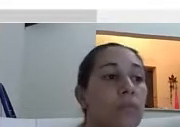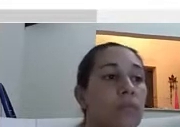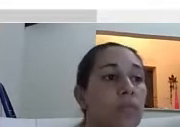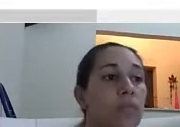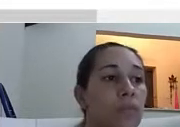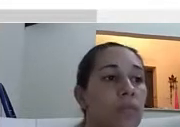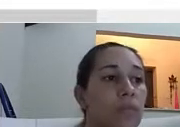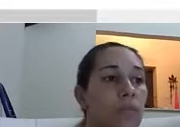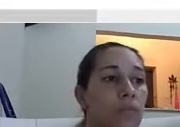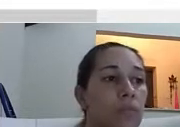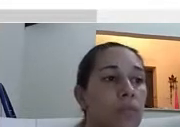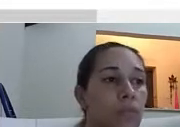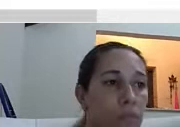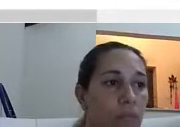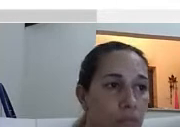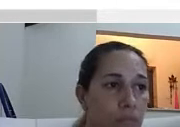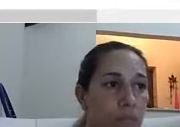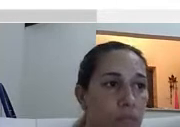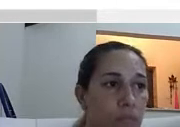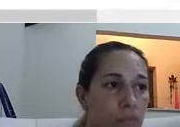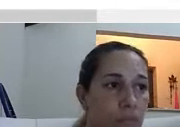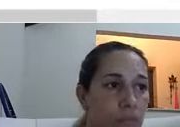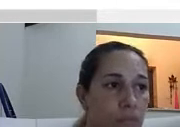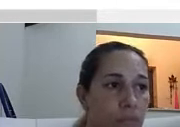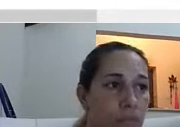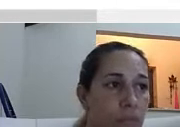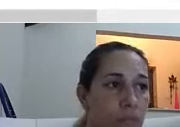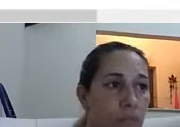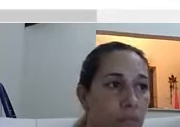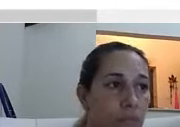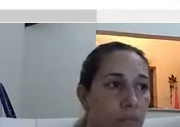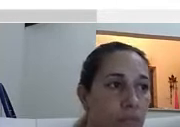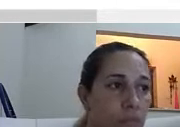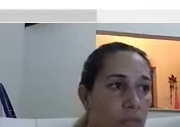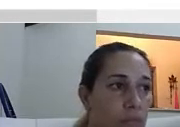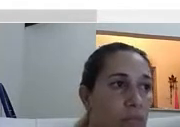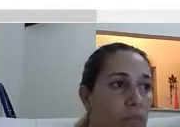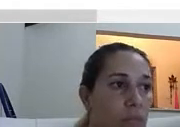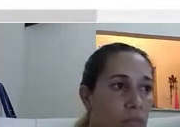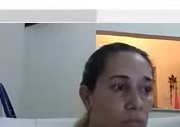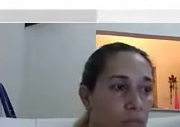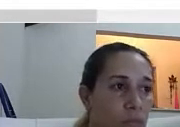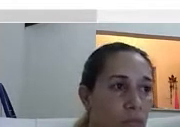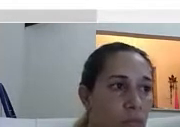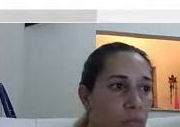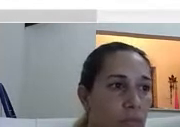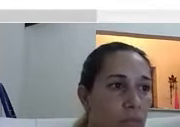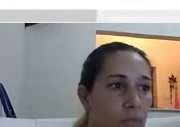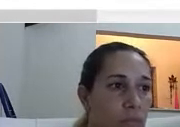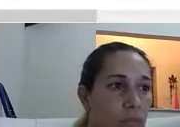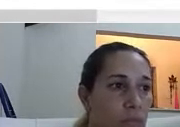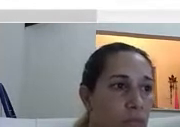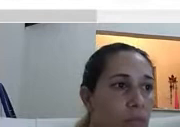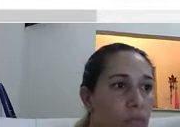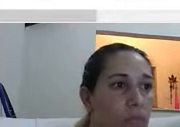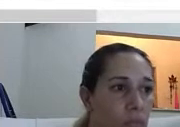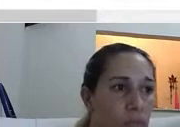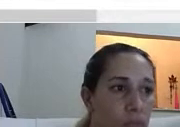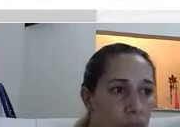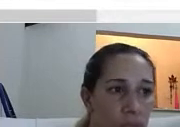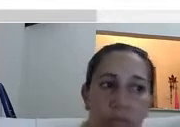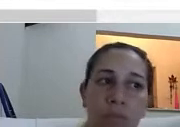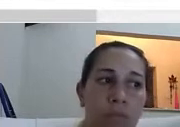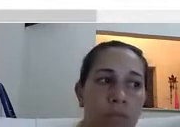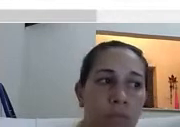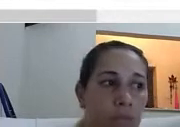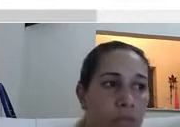criar uma terceira tabela, chamada de tabela associativa. Na prática, ela é necessária. Então,